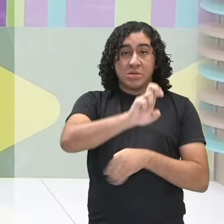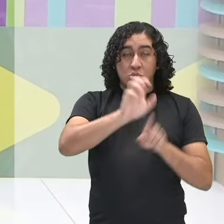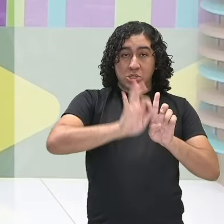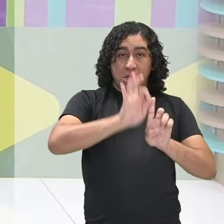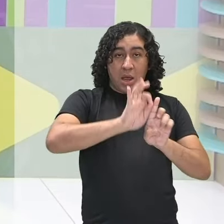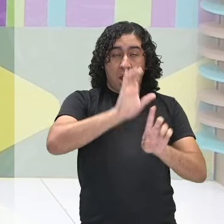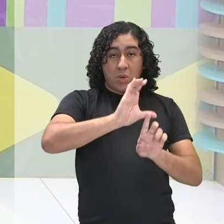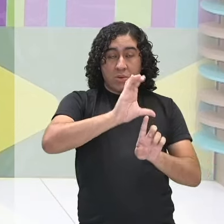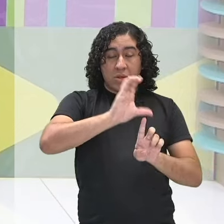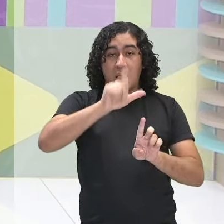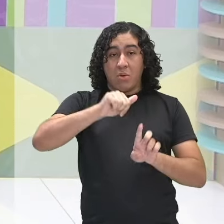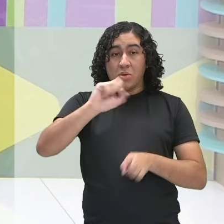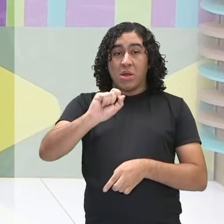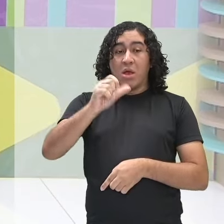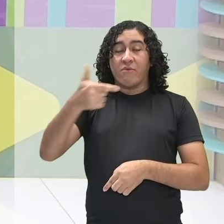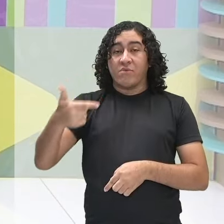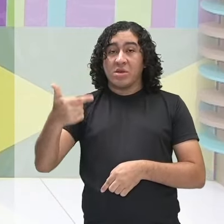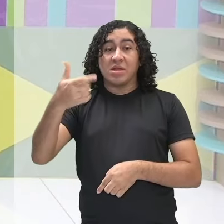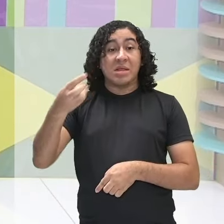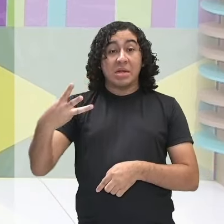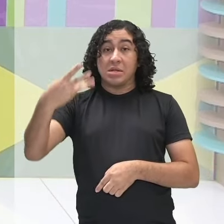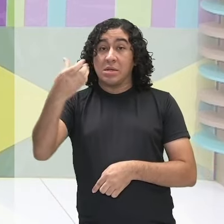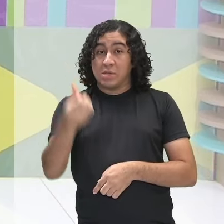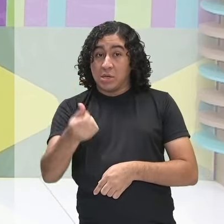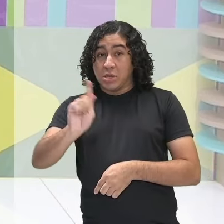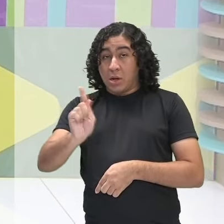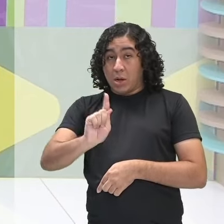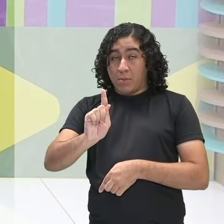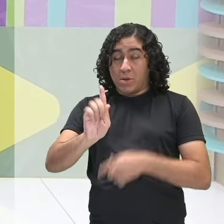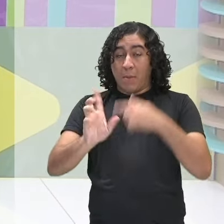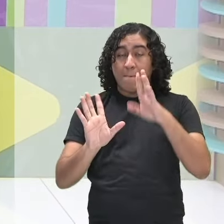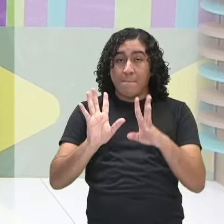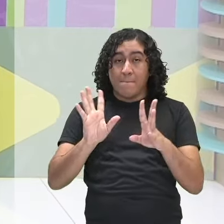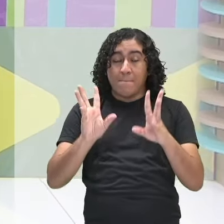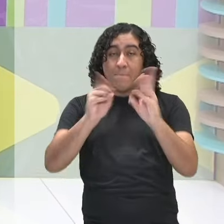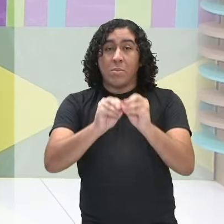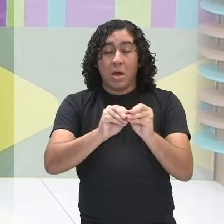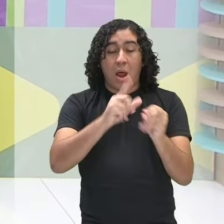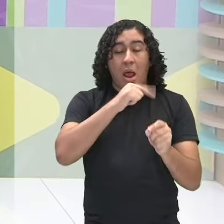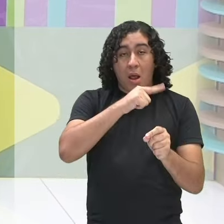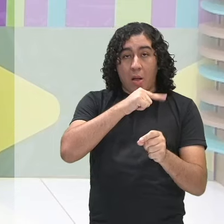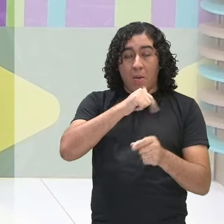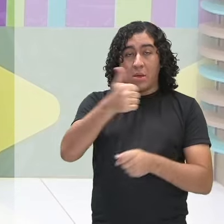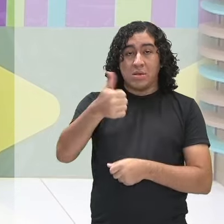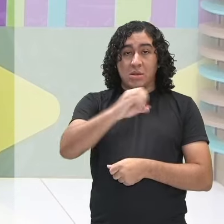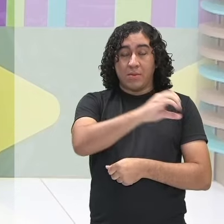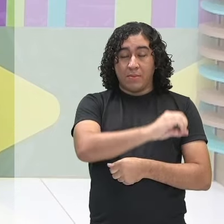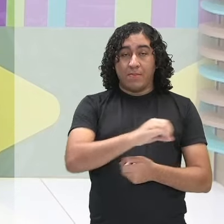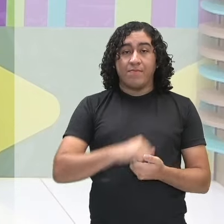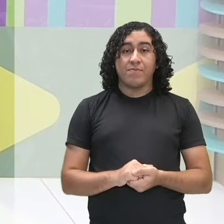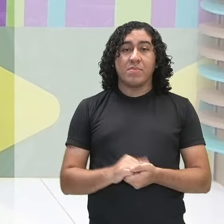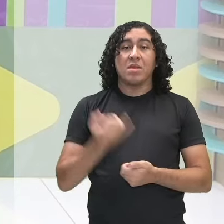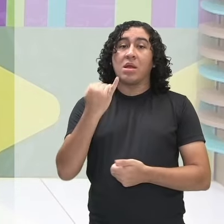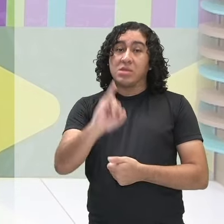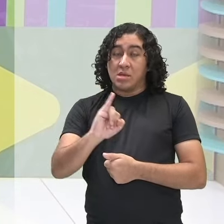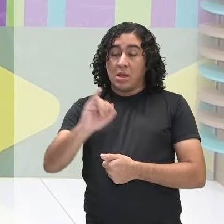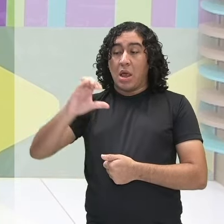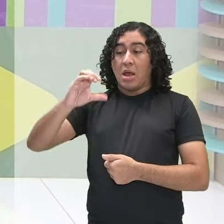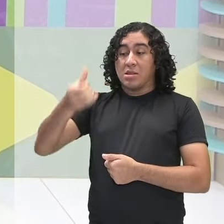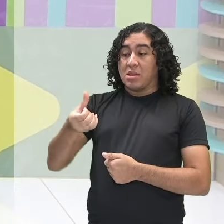36 gramas de sal para cada 100 gramas de água. Se o coeficiente de solubilidade é de 36 e